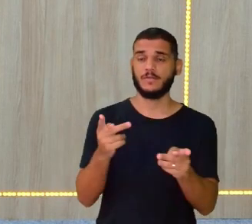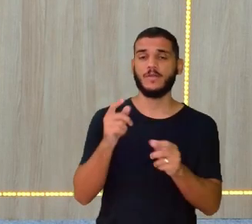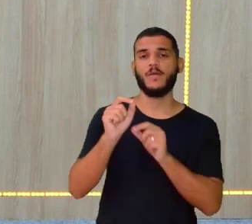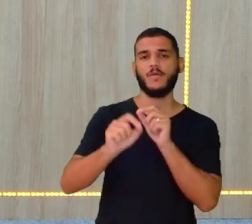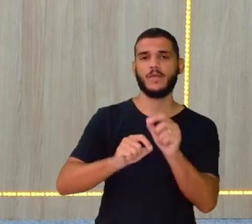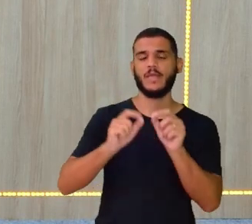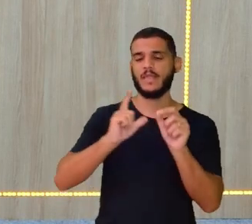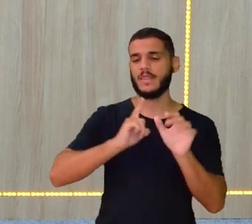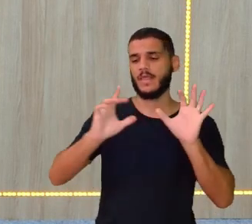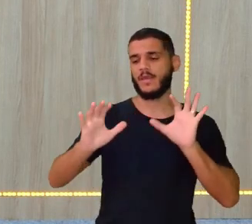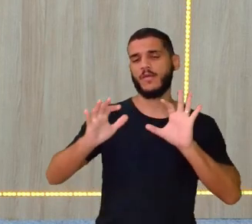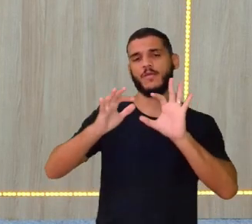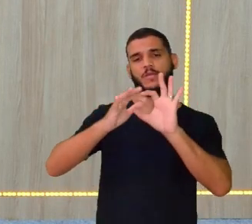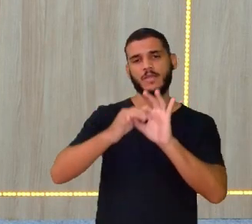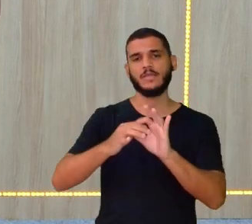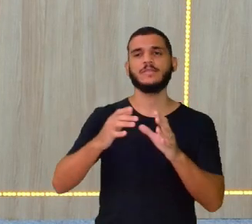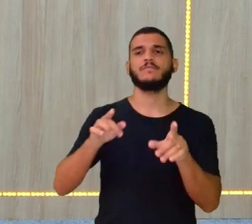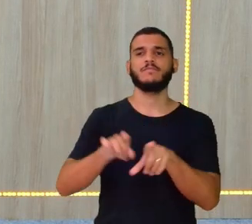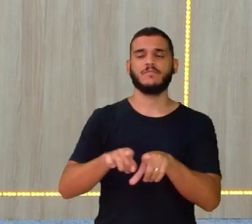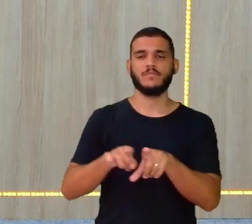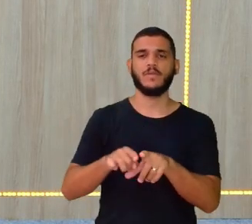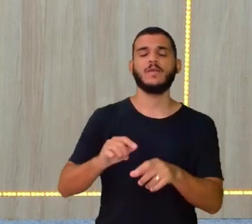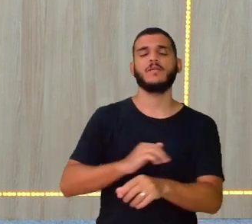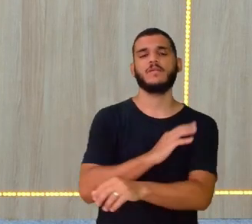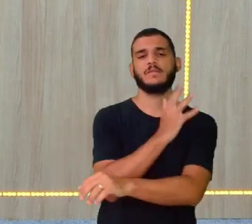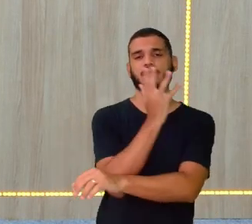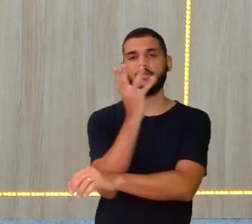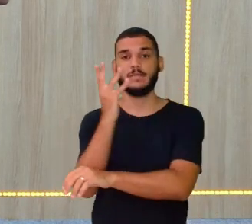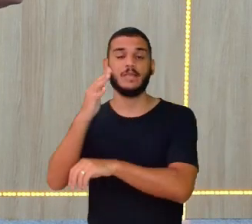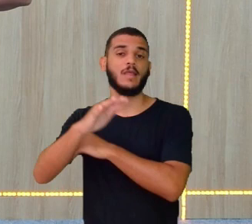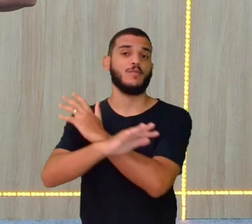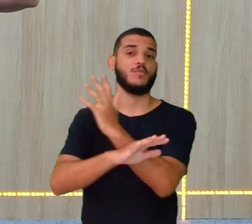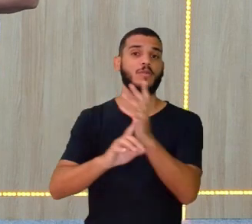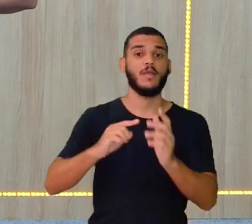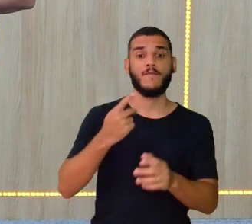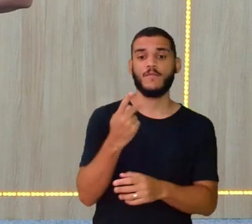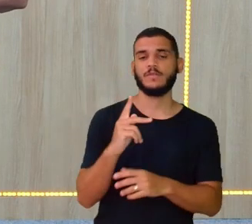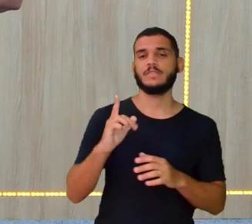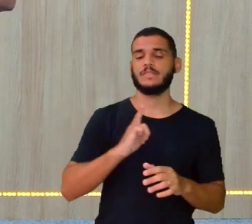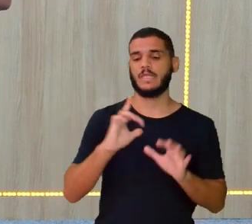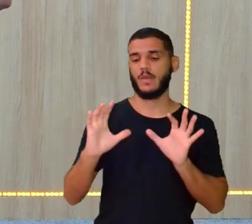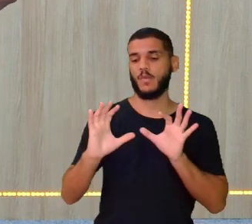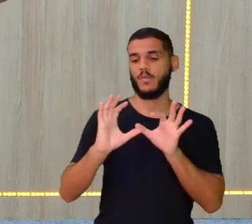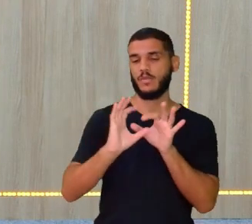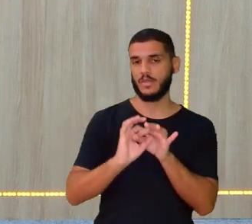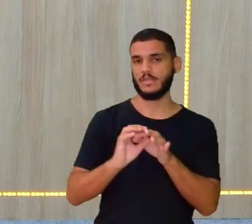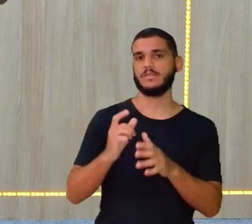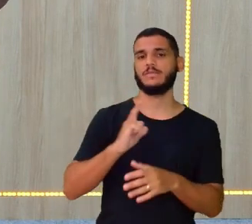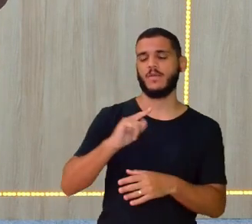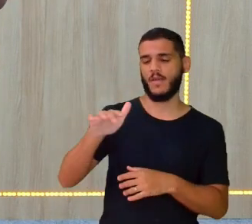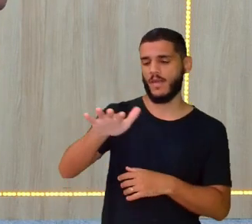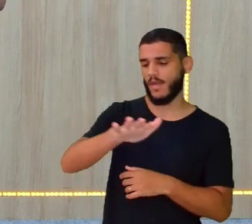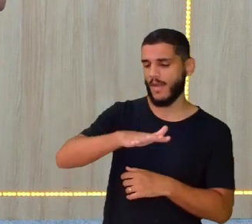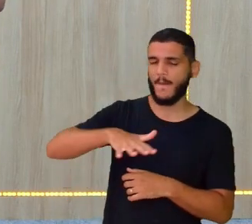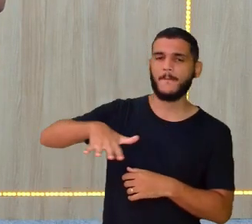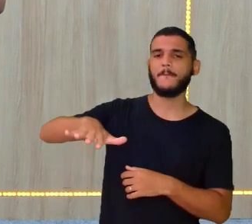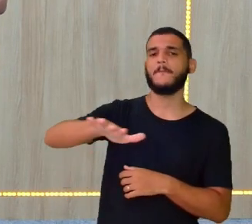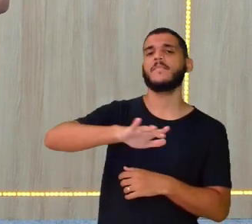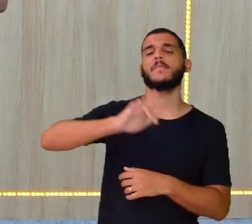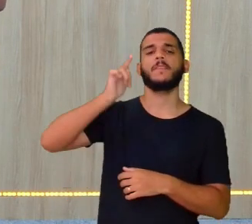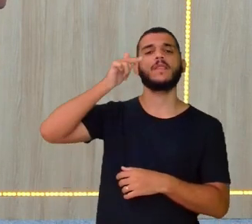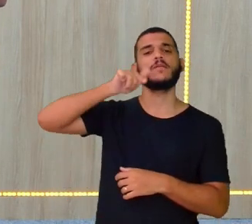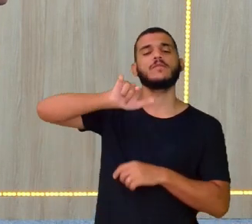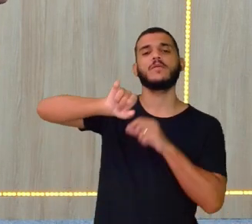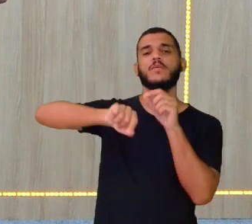de conexão com a natureza, não é? Quando você está conectado com o ambiente, você